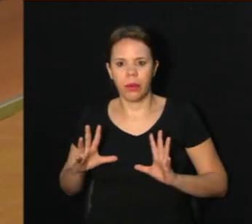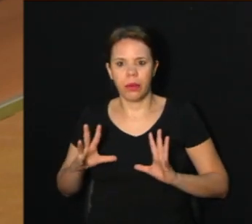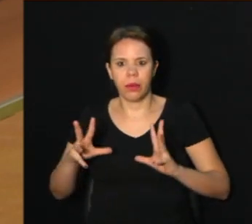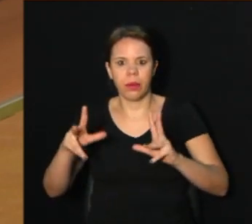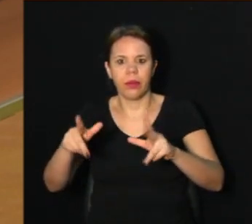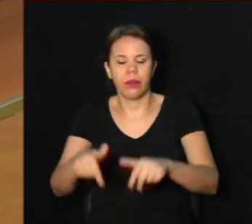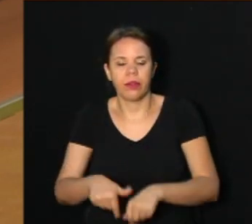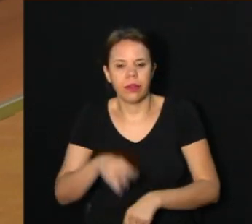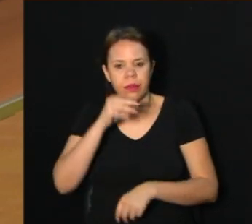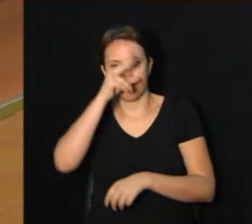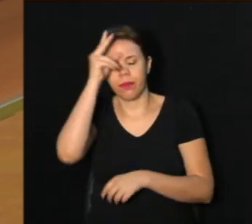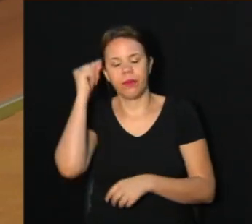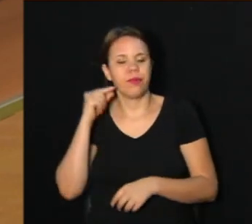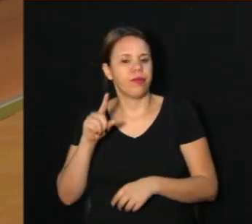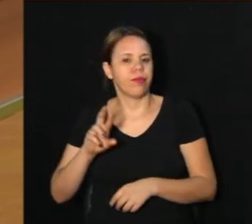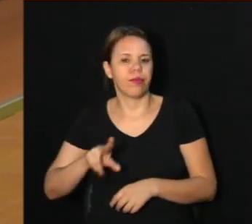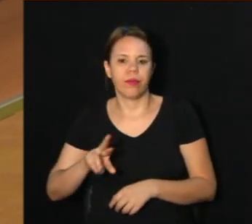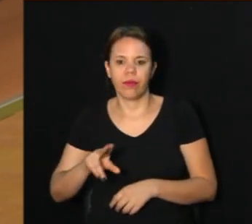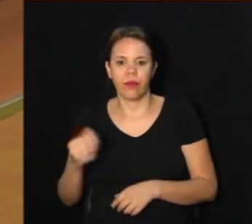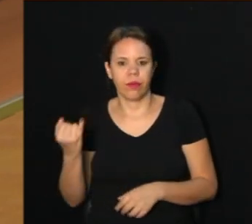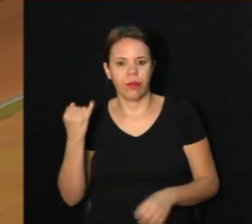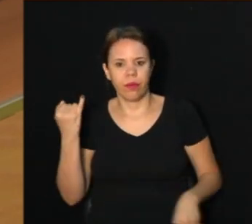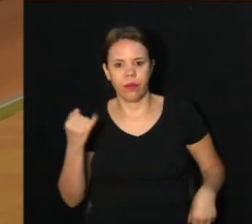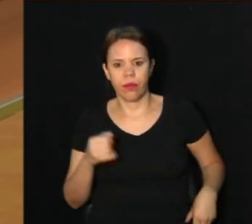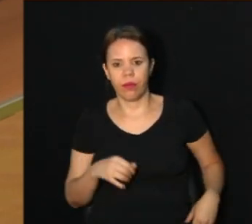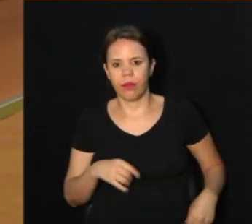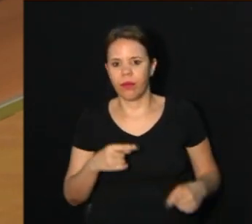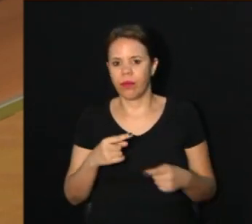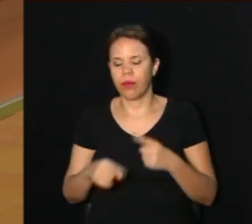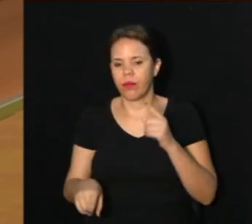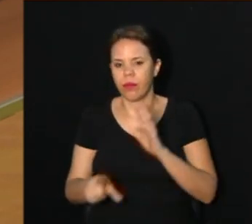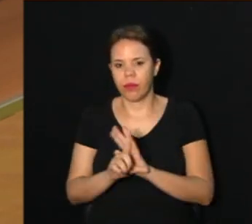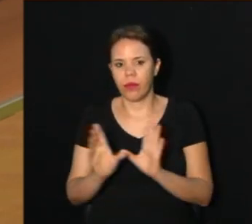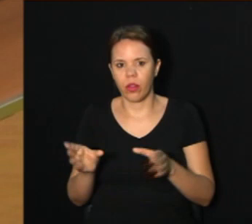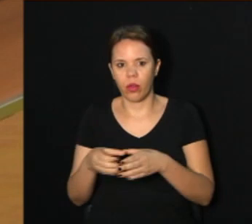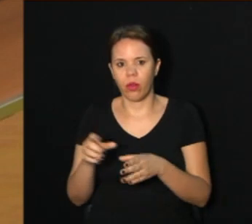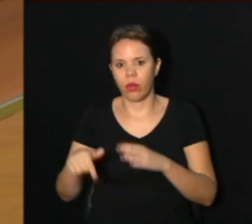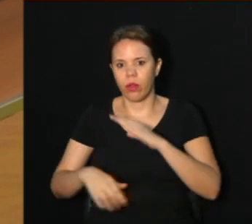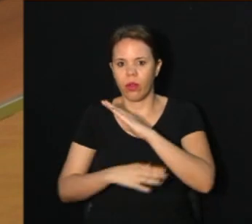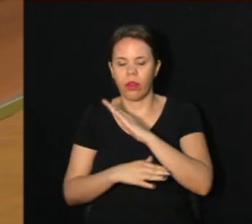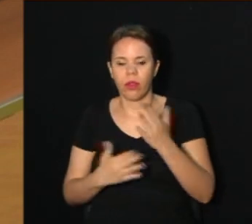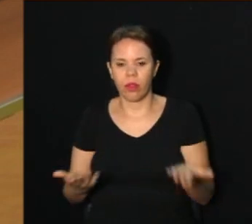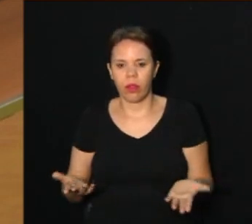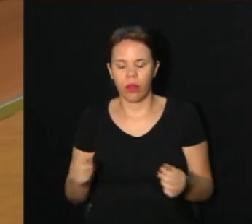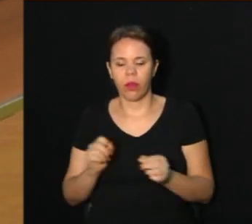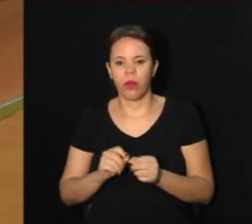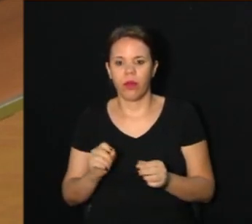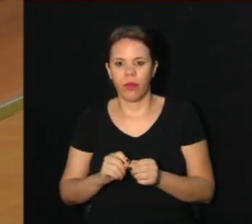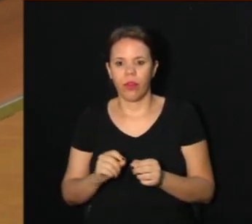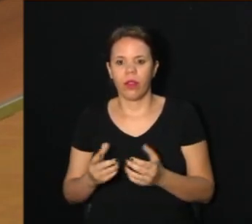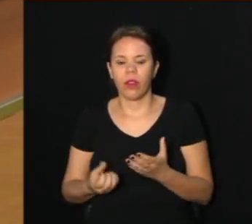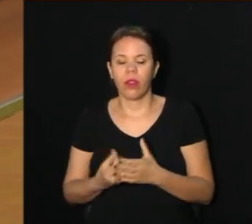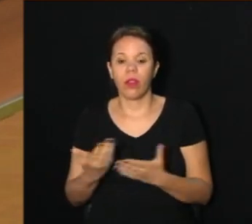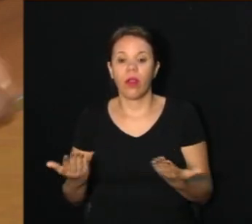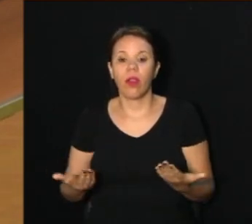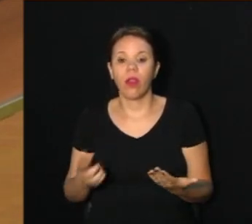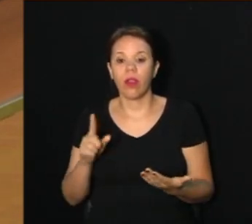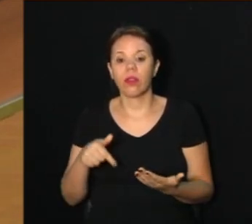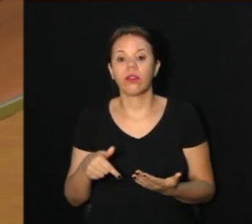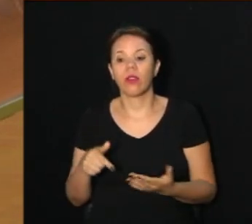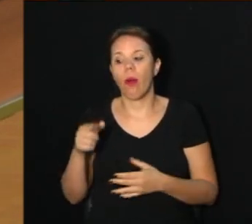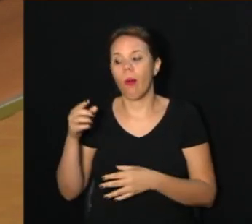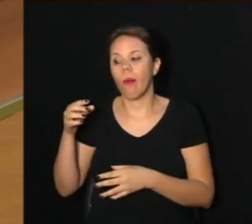mundo. Então, não é importante, não é legal fazer os grupos aqui na Câmara para fazer o que estão fazendo. Seja